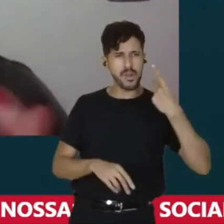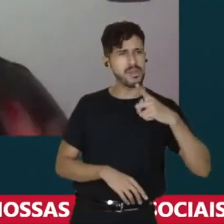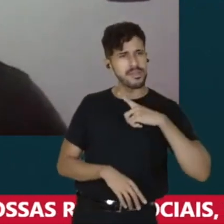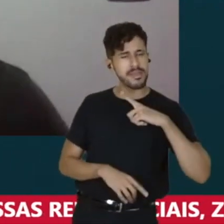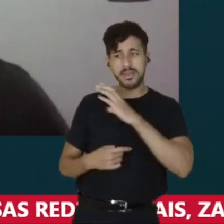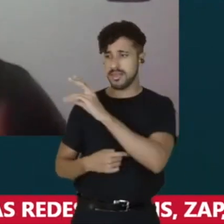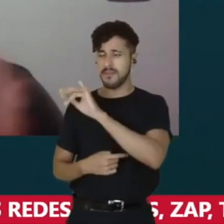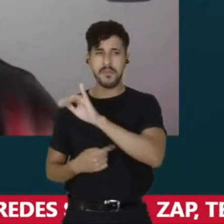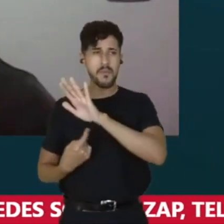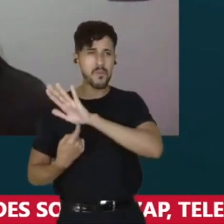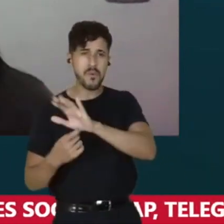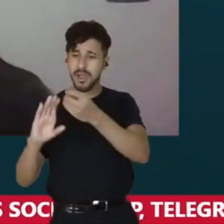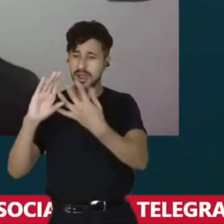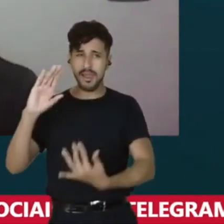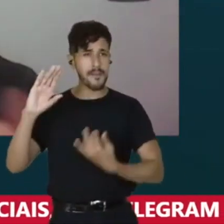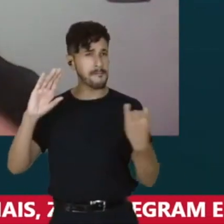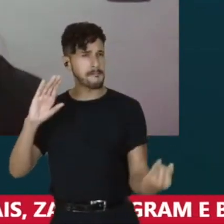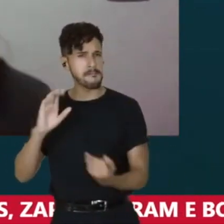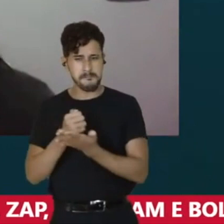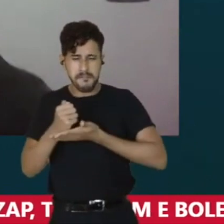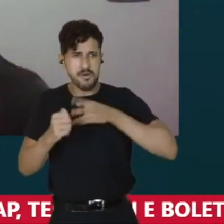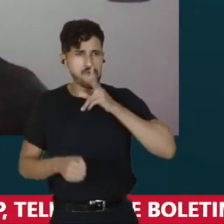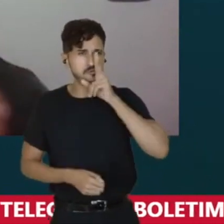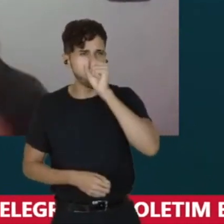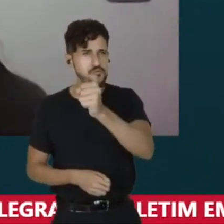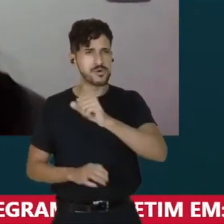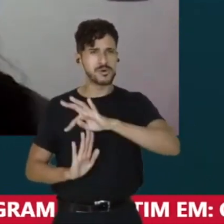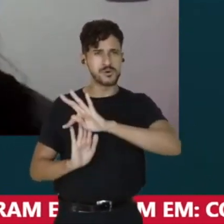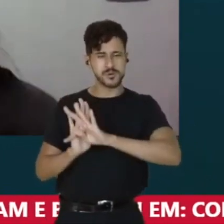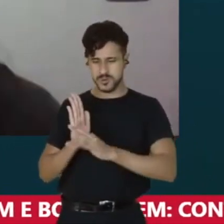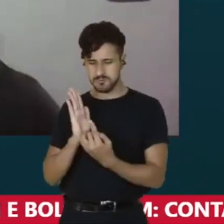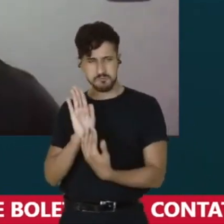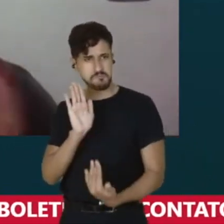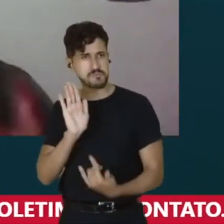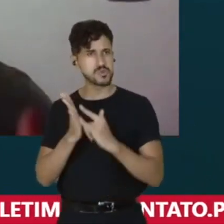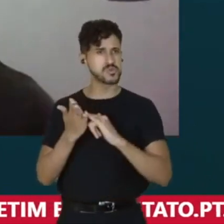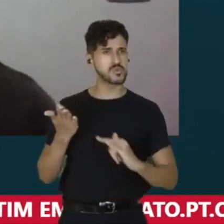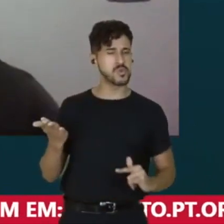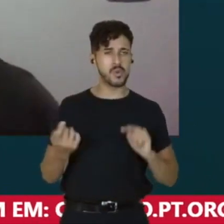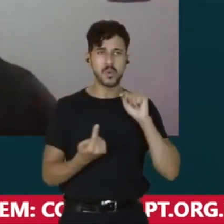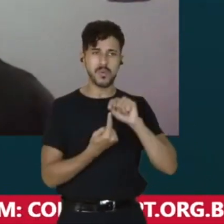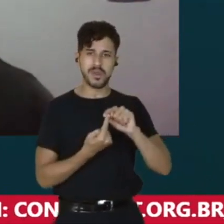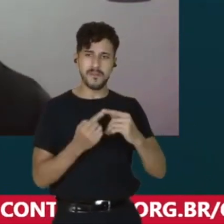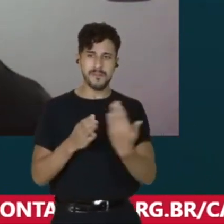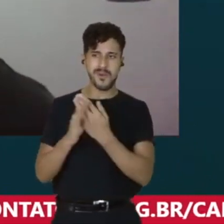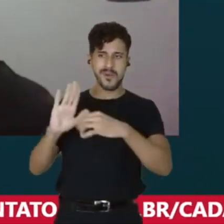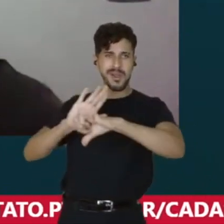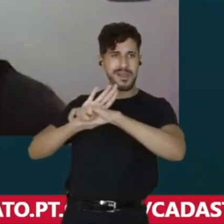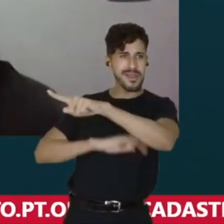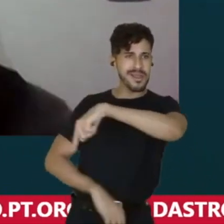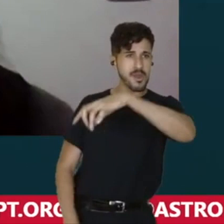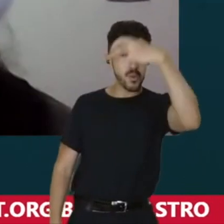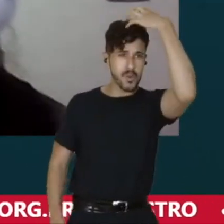trouxe elementos fundamentados, densos, robustos, né, para incriminar os verdadeiros